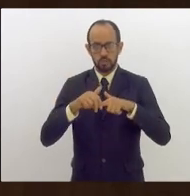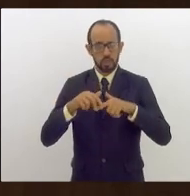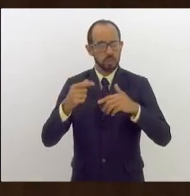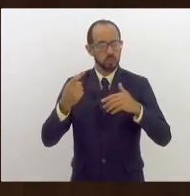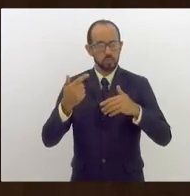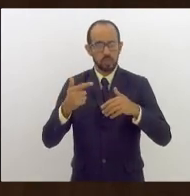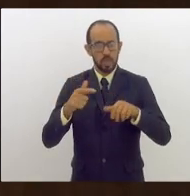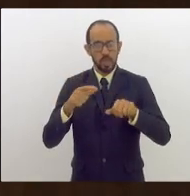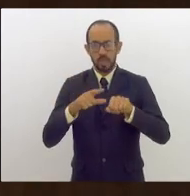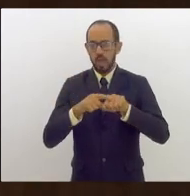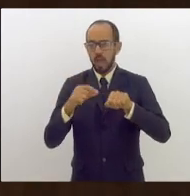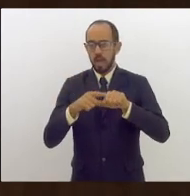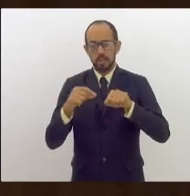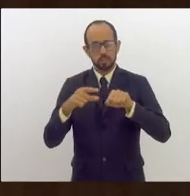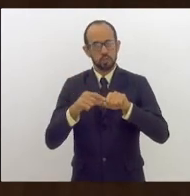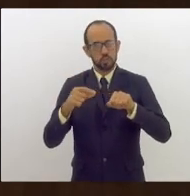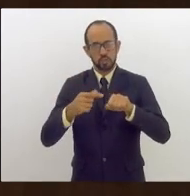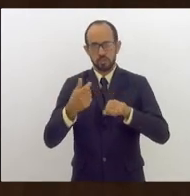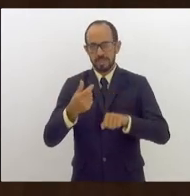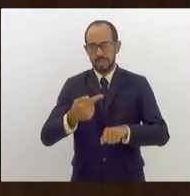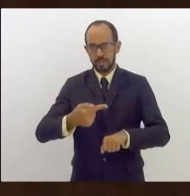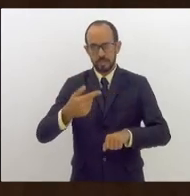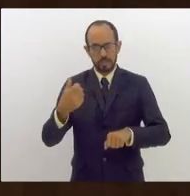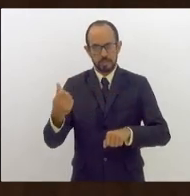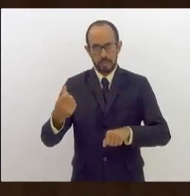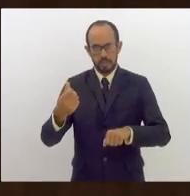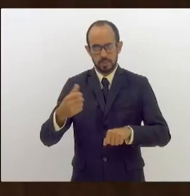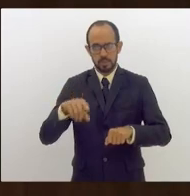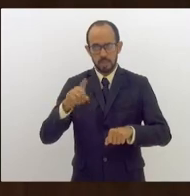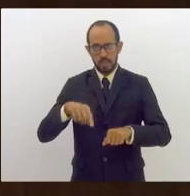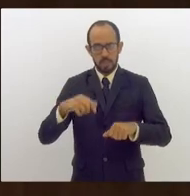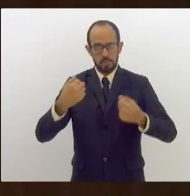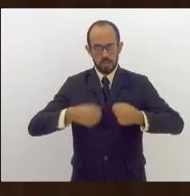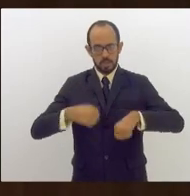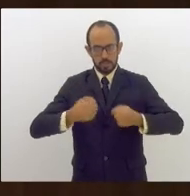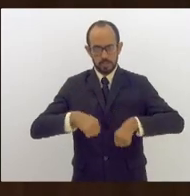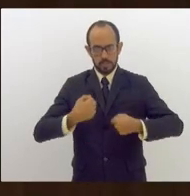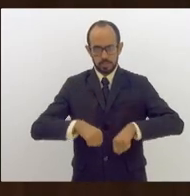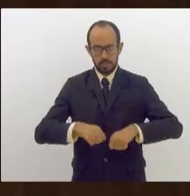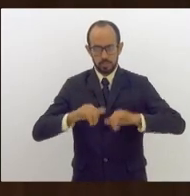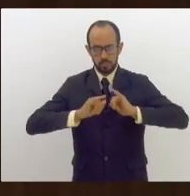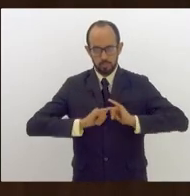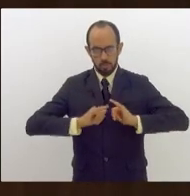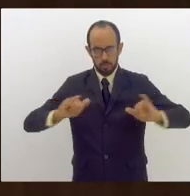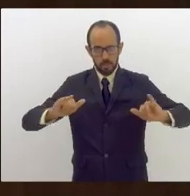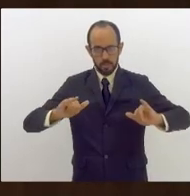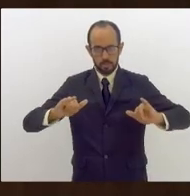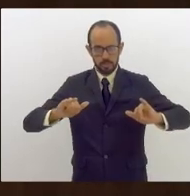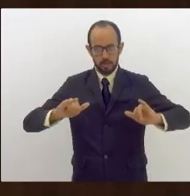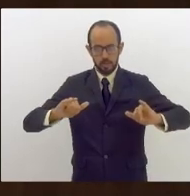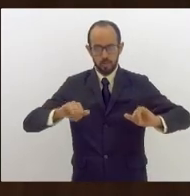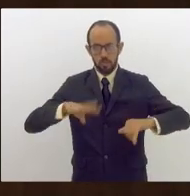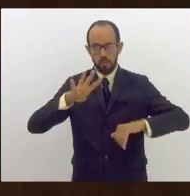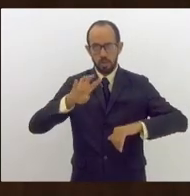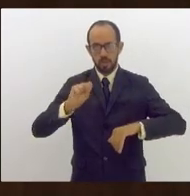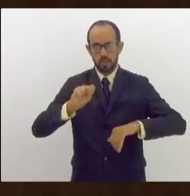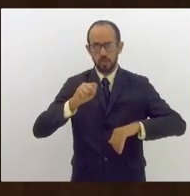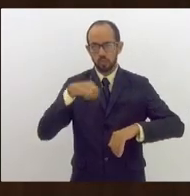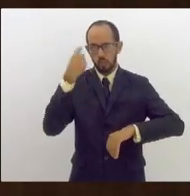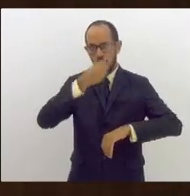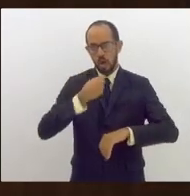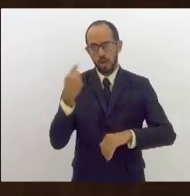do artigo 76 do regimento interno que dispõe da necessidade de publicação prévia com 48 horas